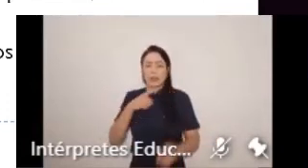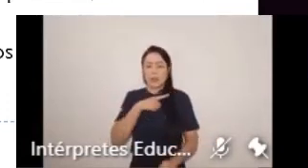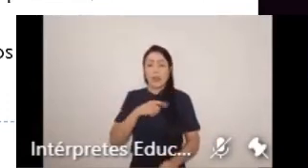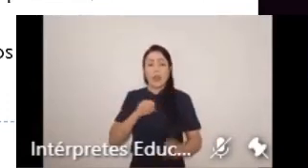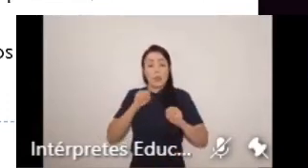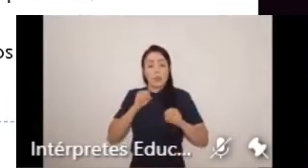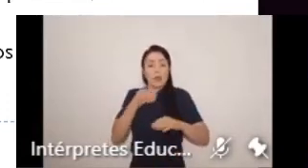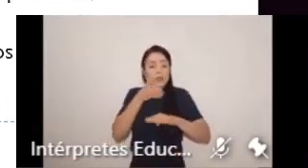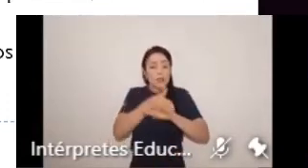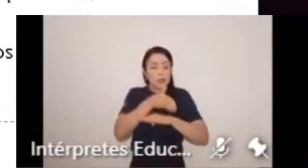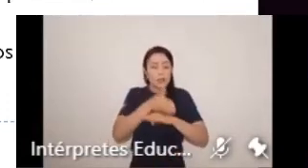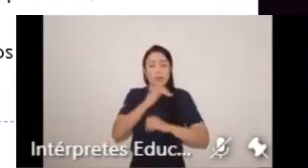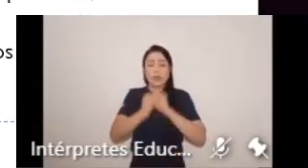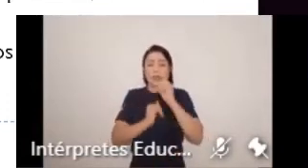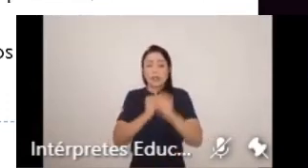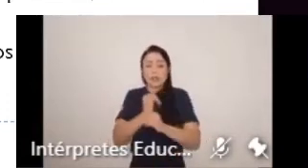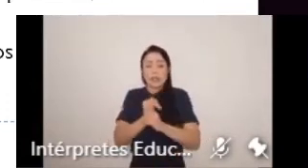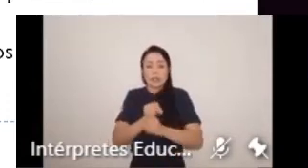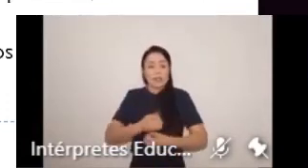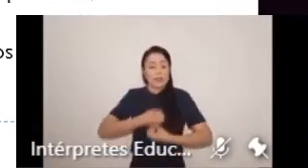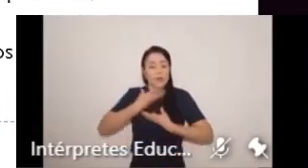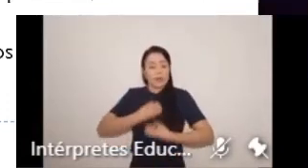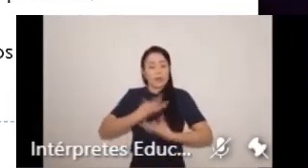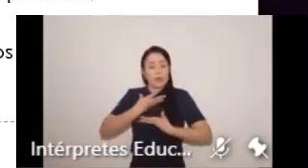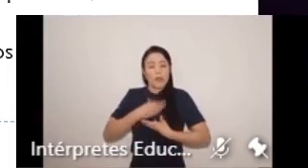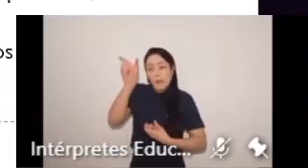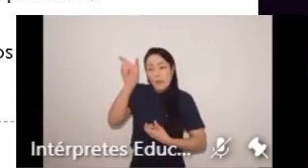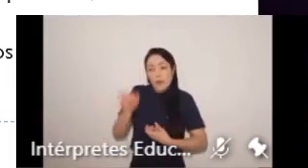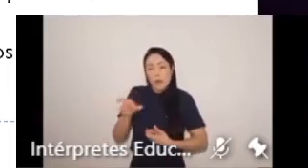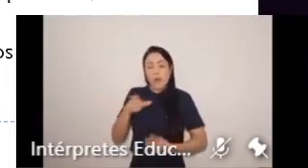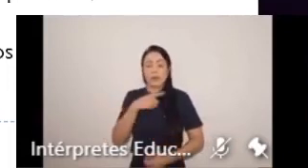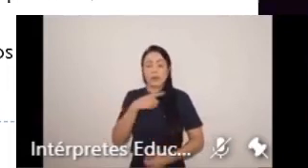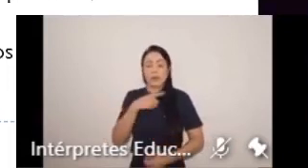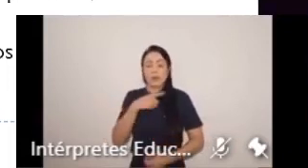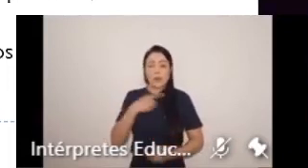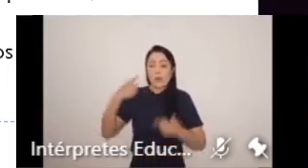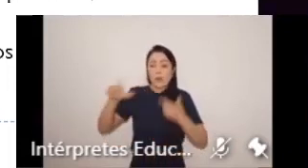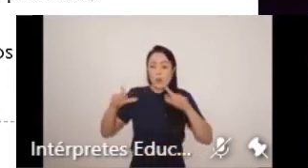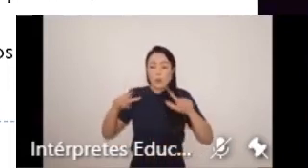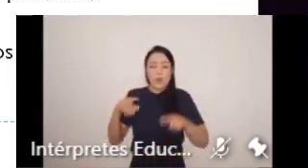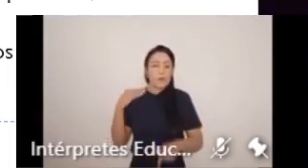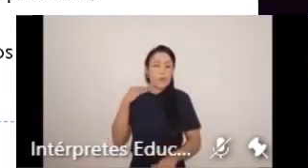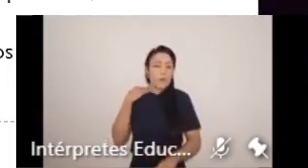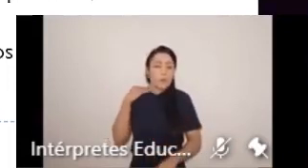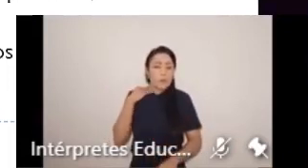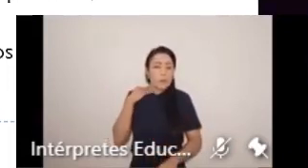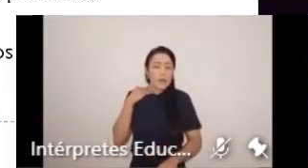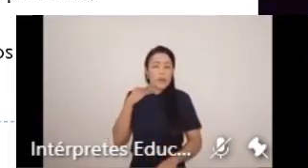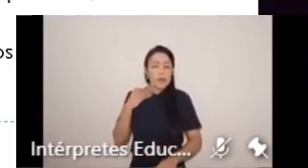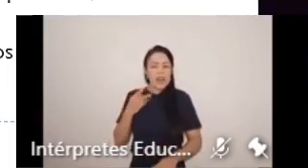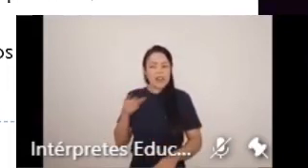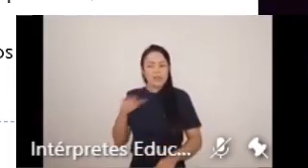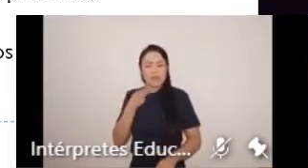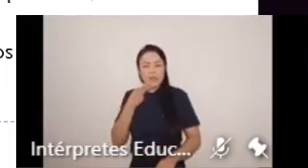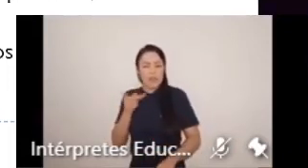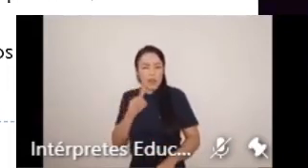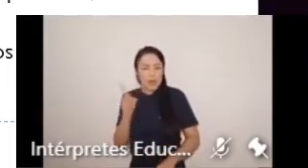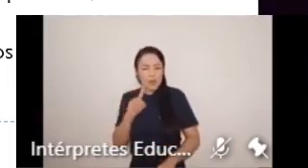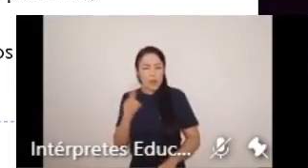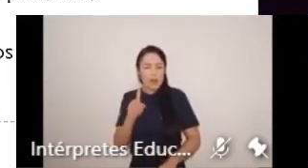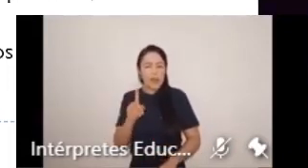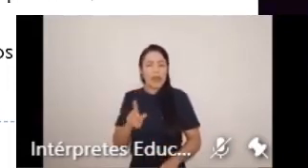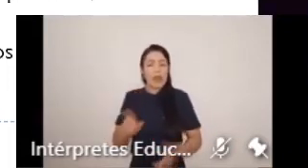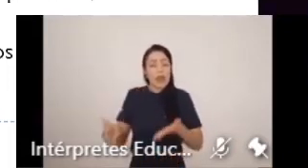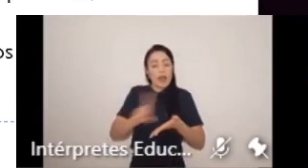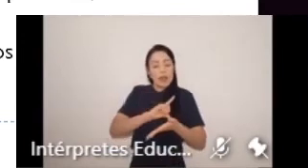Bacen, para saber se a pessoa tem contas em banco que ela não está declarando. Então, a gente já faz